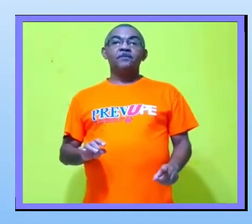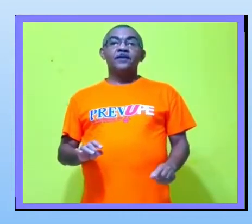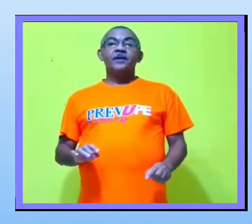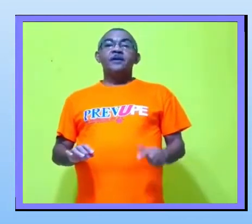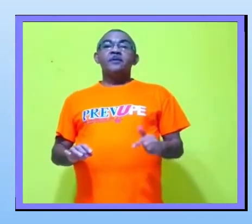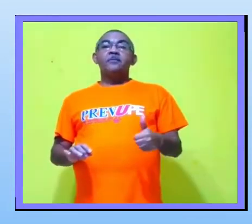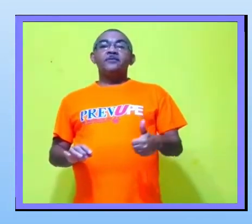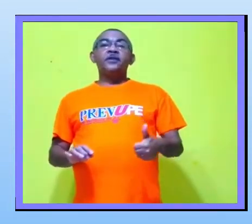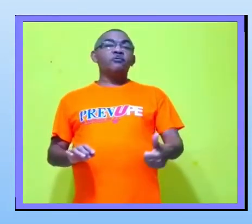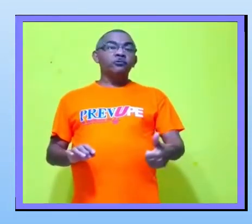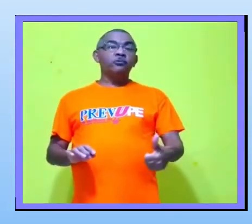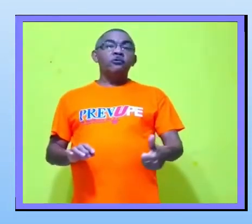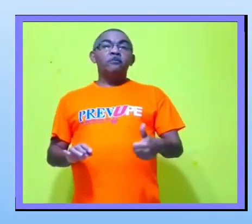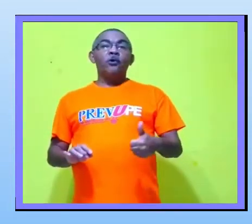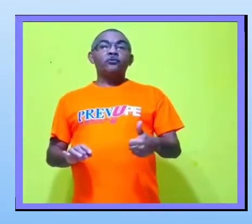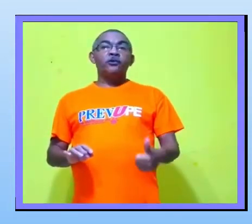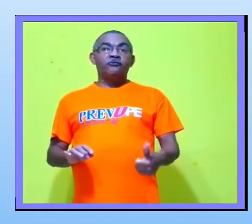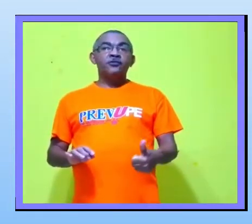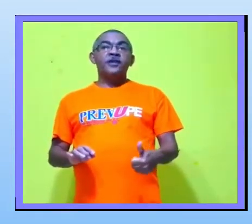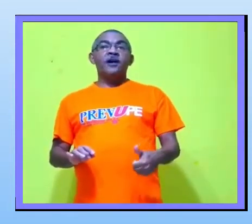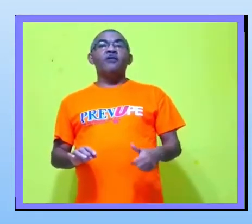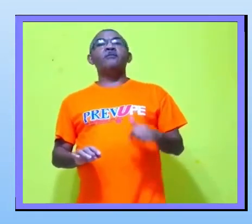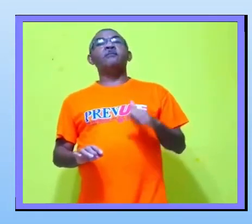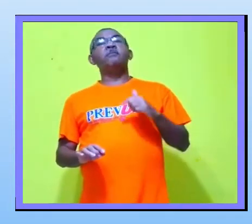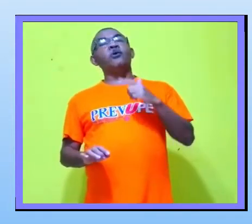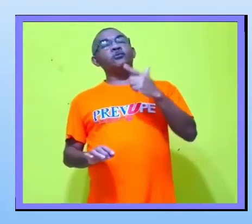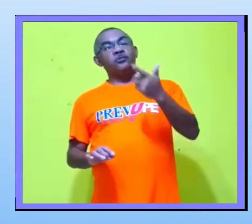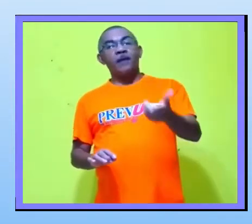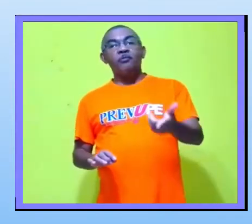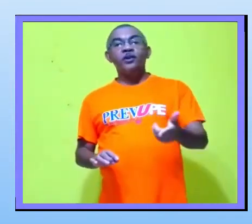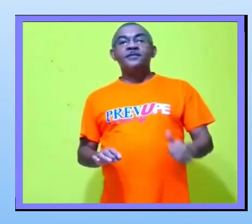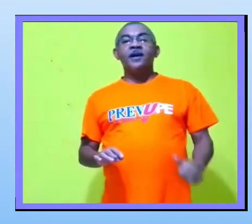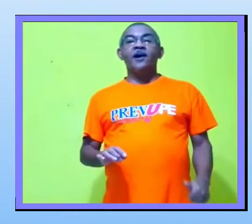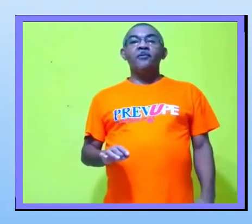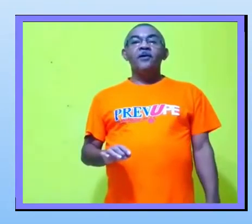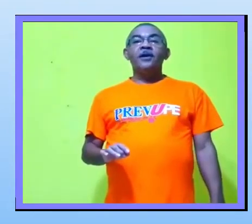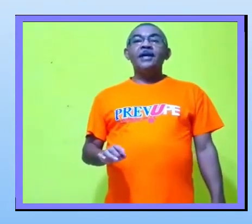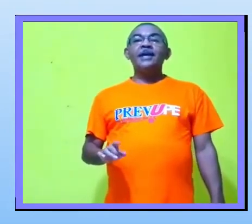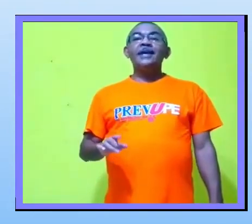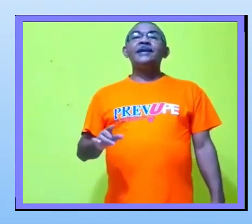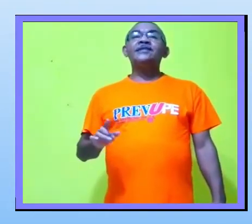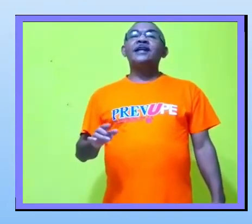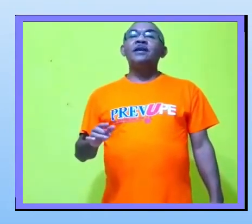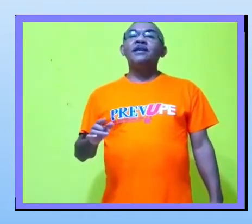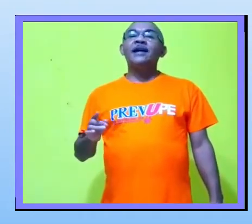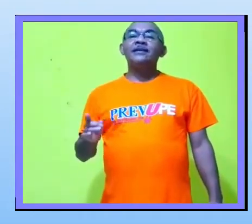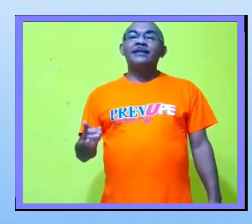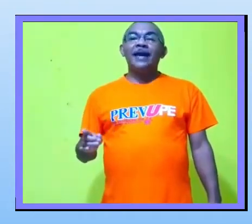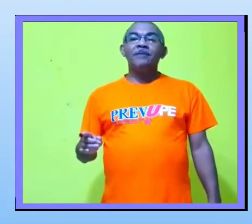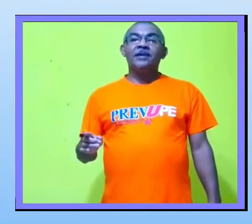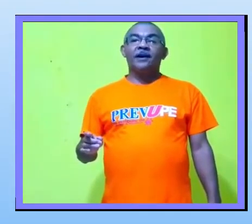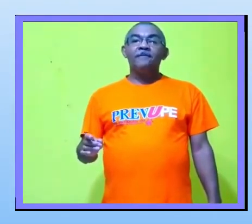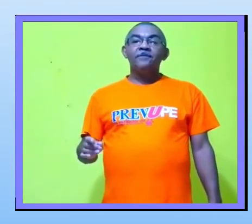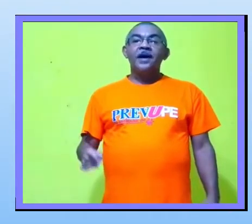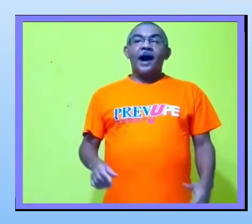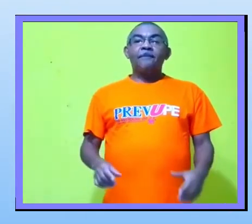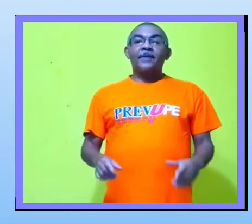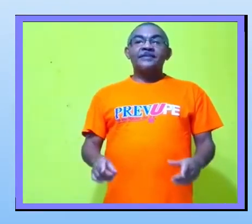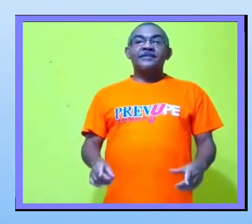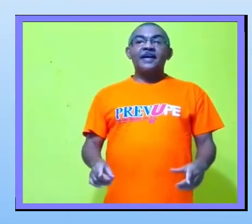eletricidade. Segundo, ponto de fusão, ponto de ebulição e estabilidade